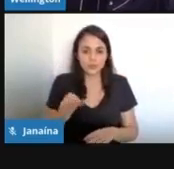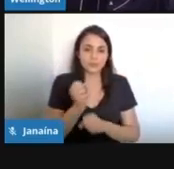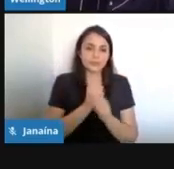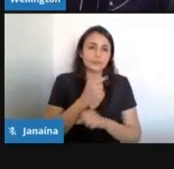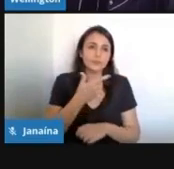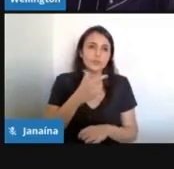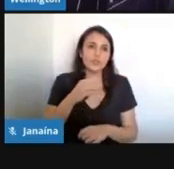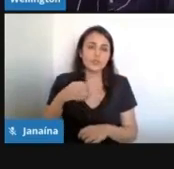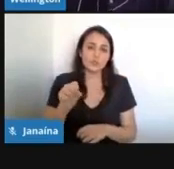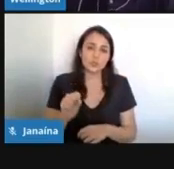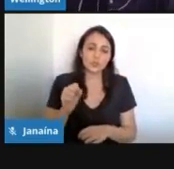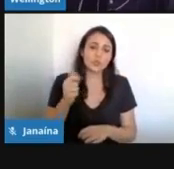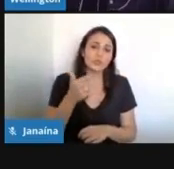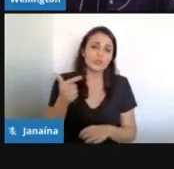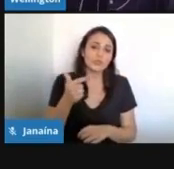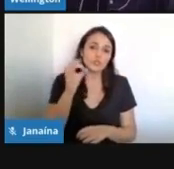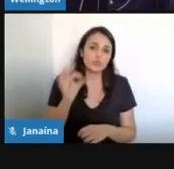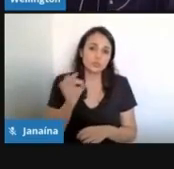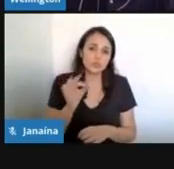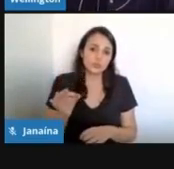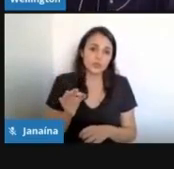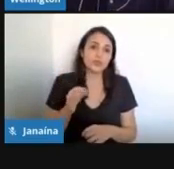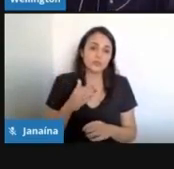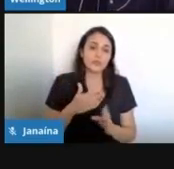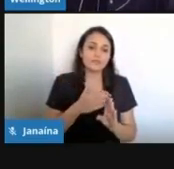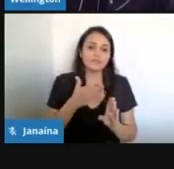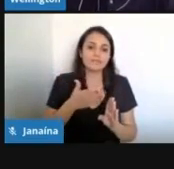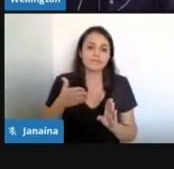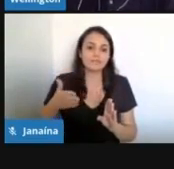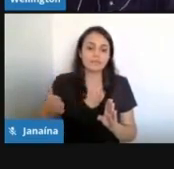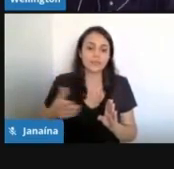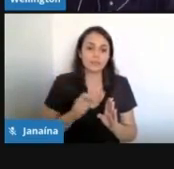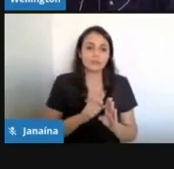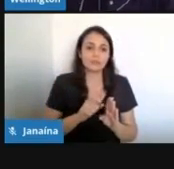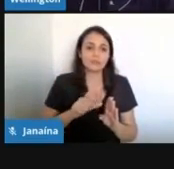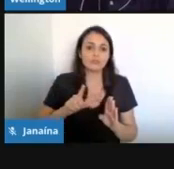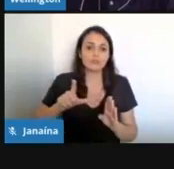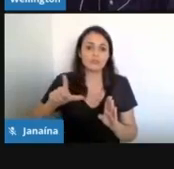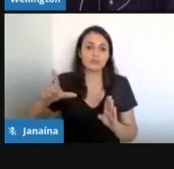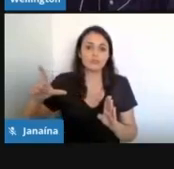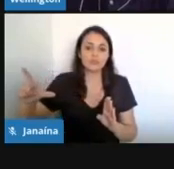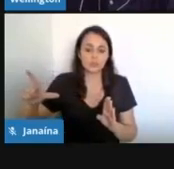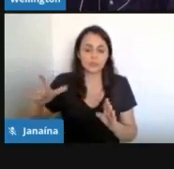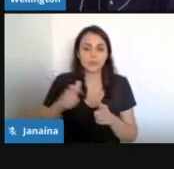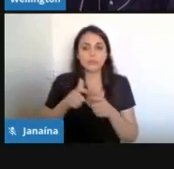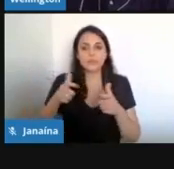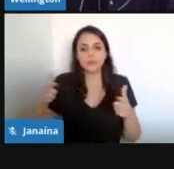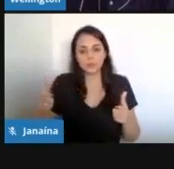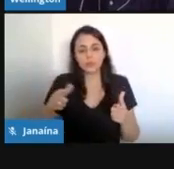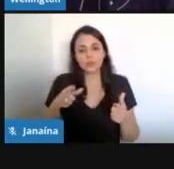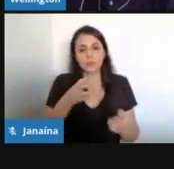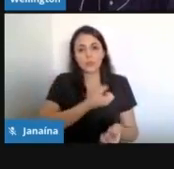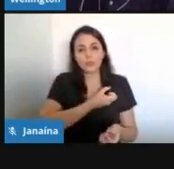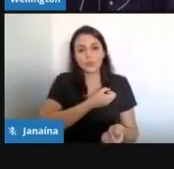2008, 22%, e assim sucessivamente, um aumento importante, embora a região